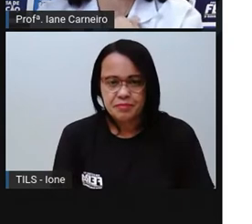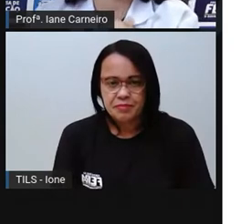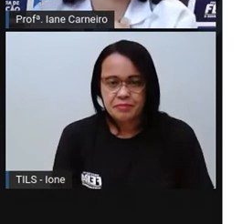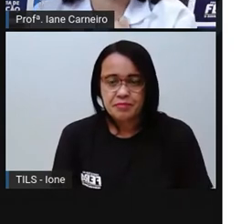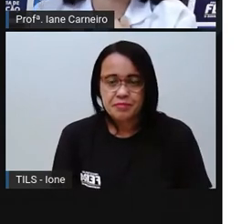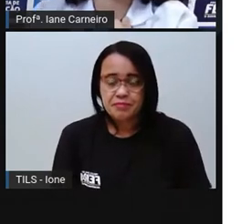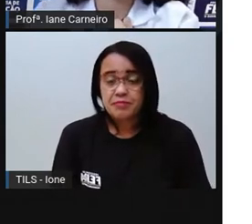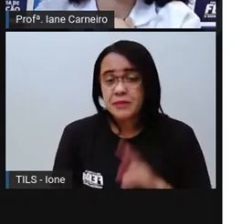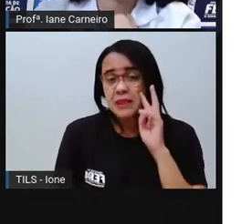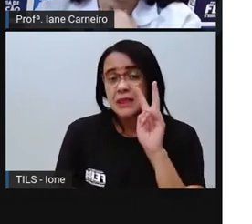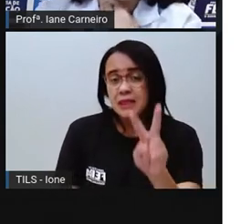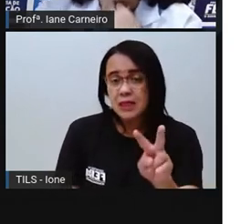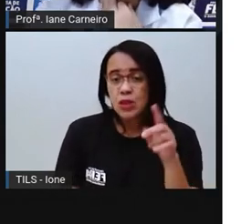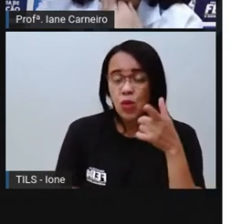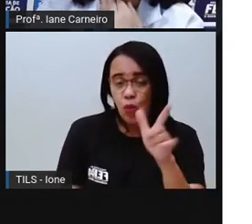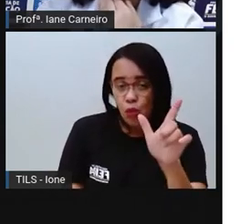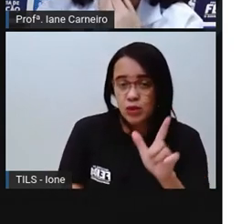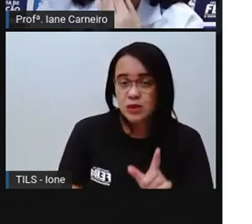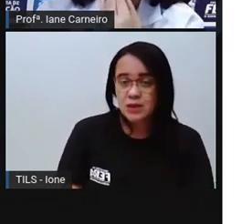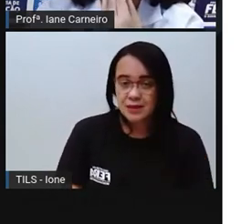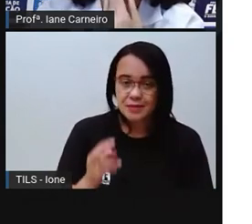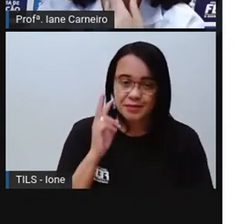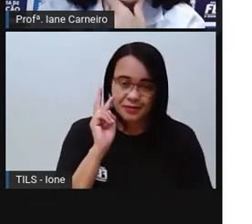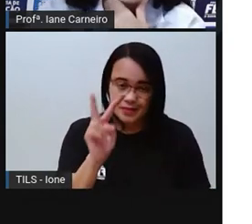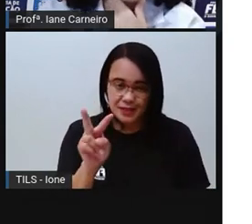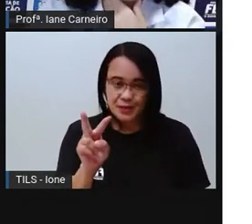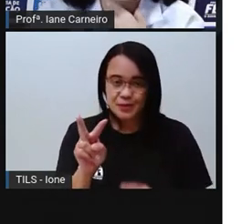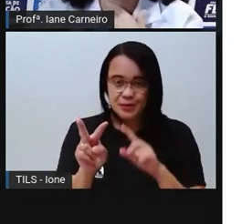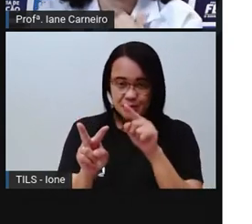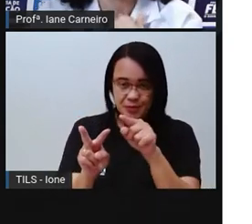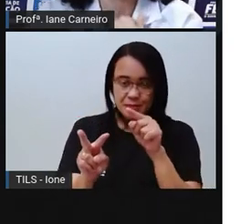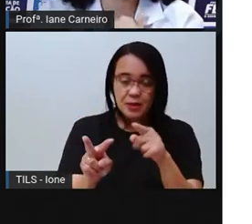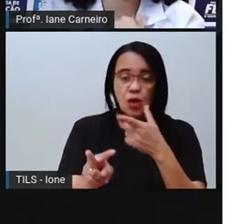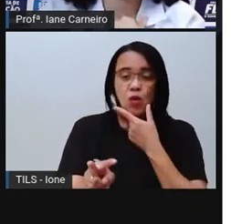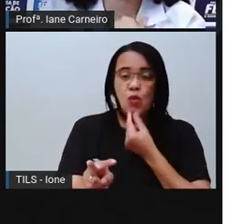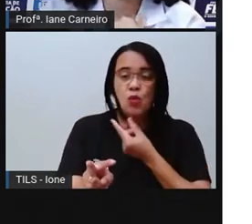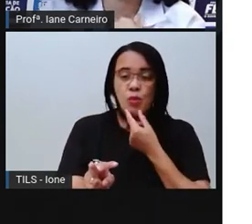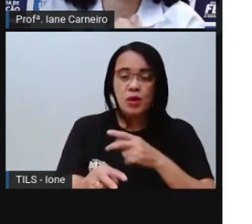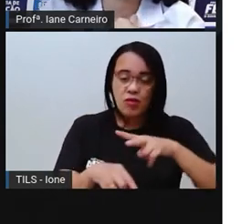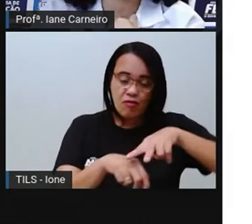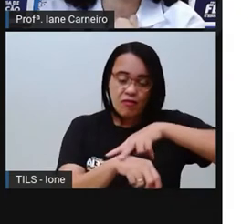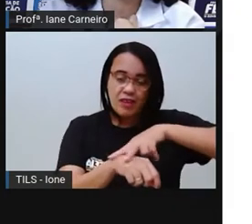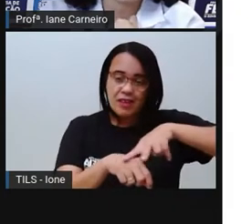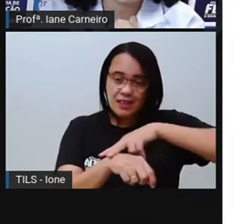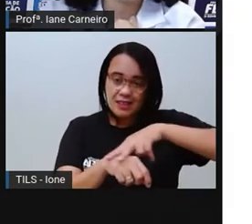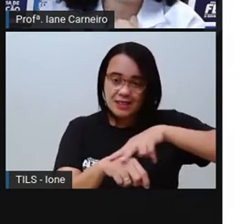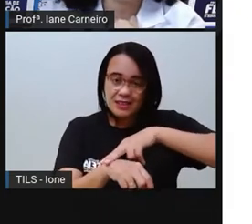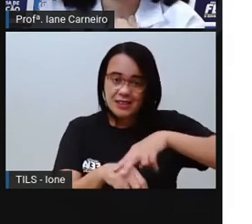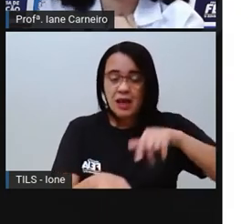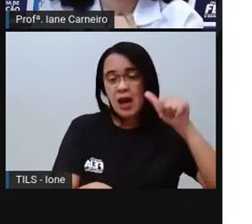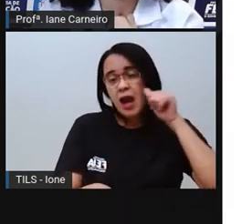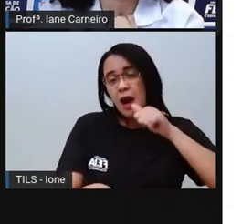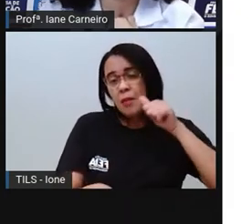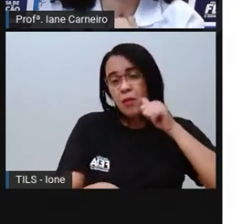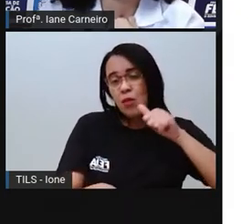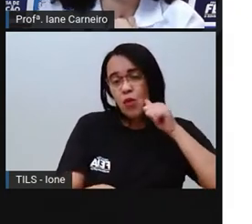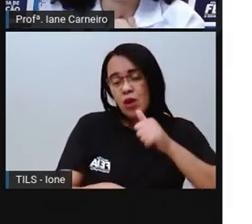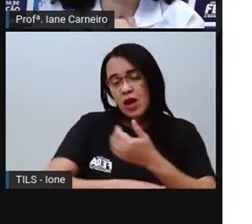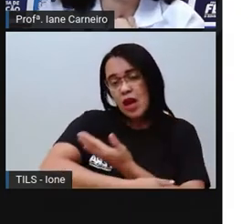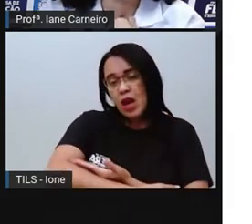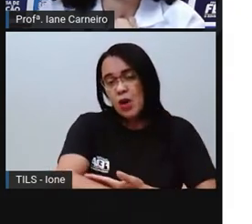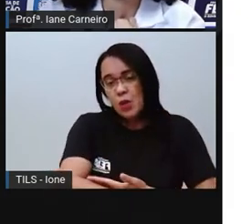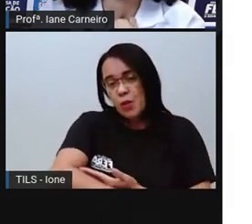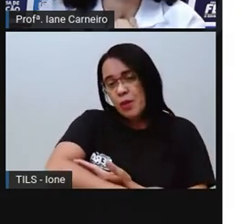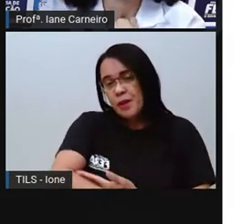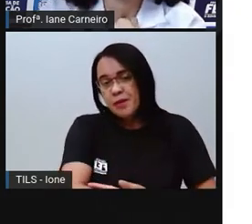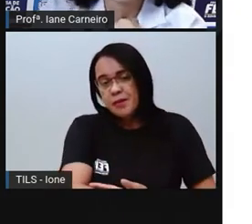E aqui, ó, por quê, né? Eles estão de cores diferentes, né? Porque o menino está de verde e essa senhora